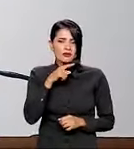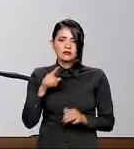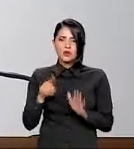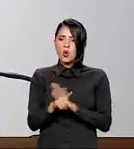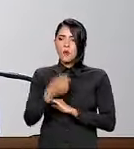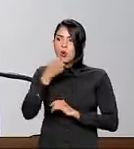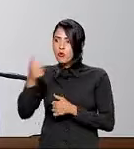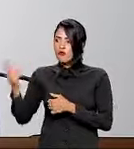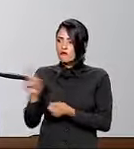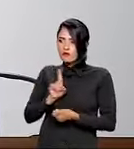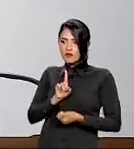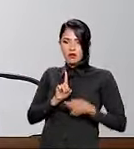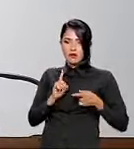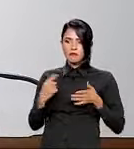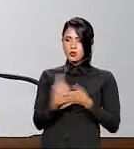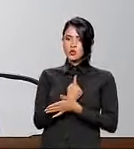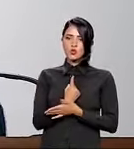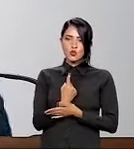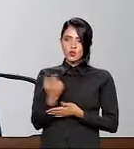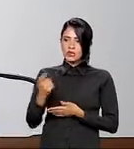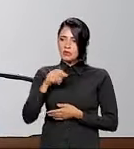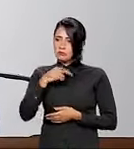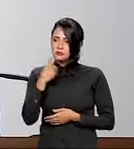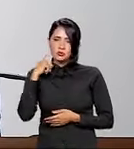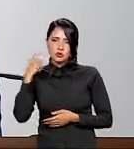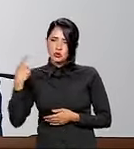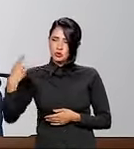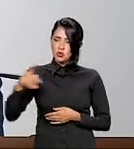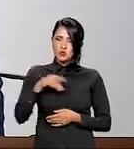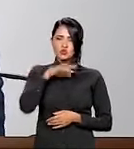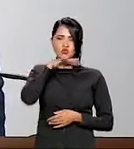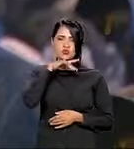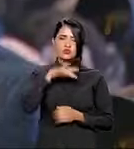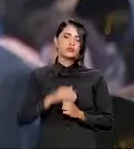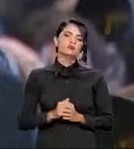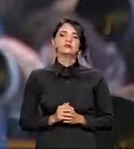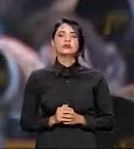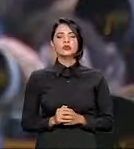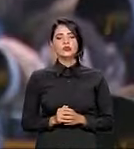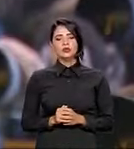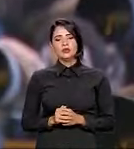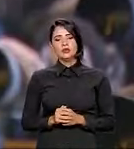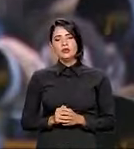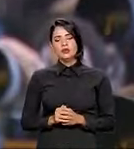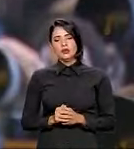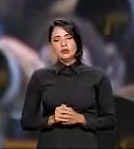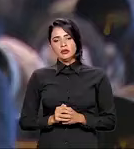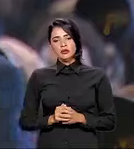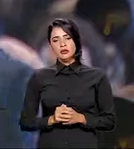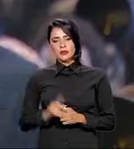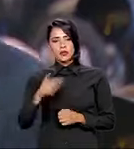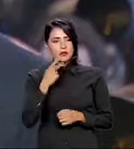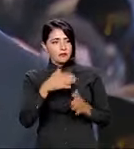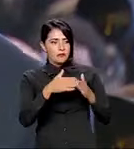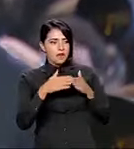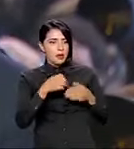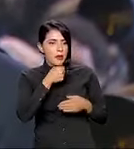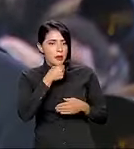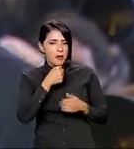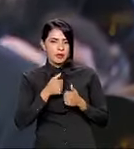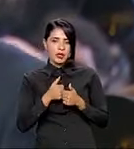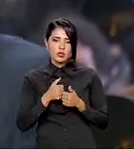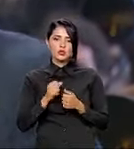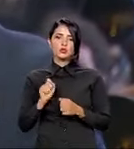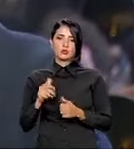daqui. O som está ruim, estou. Tá bom. Já pedi, Uchoa. Oi. Pois não, pois não, pois